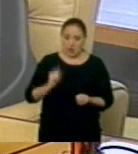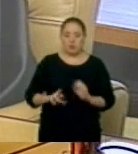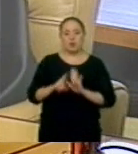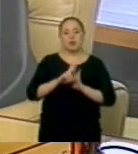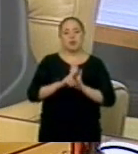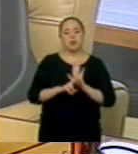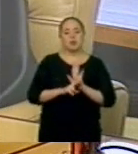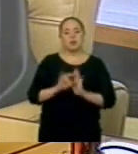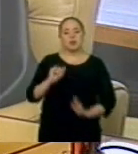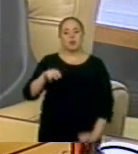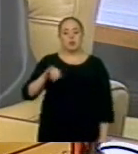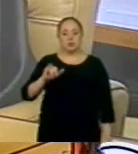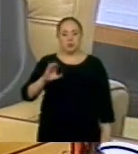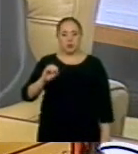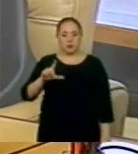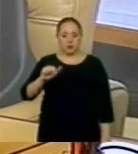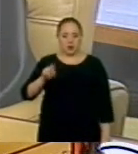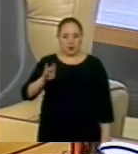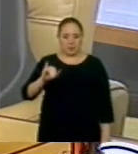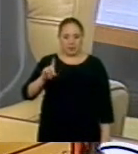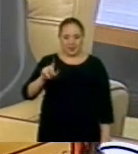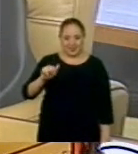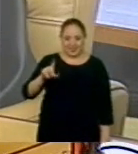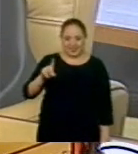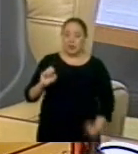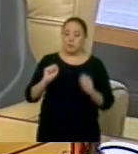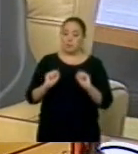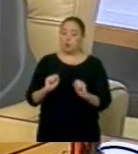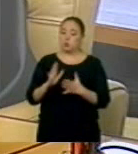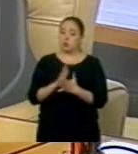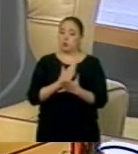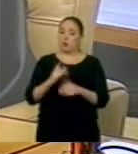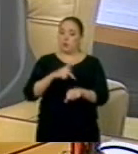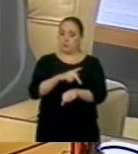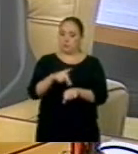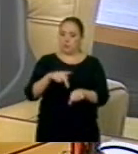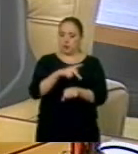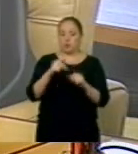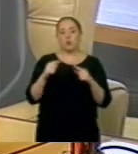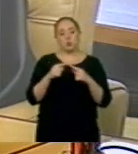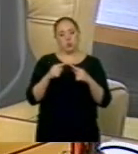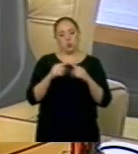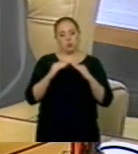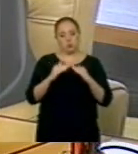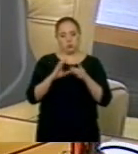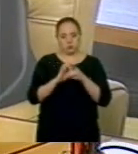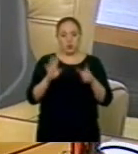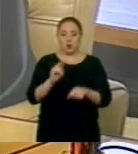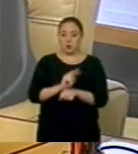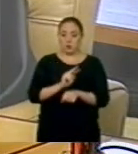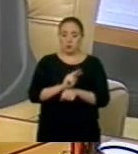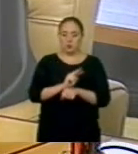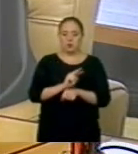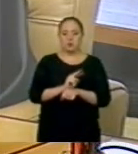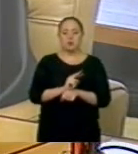de inviolabilidade podem, em alguns países, preencher a função democrática de proteger o parlamento